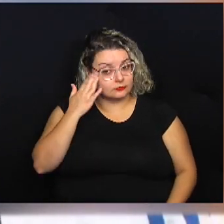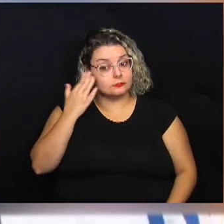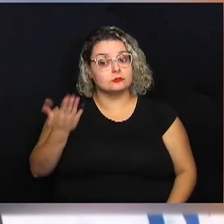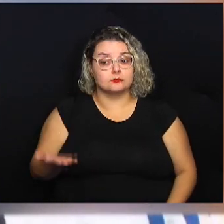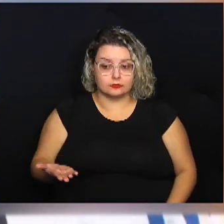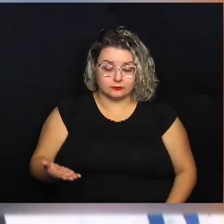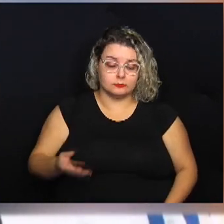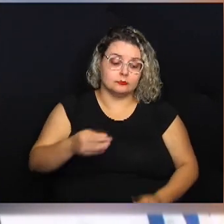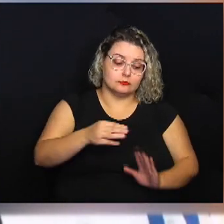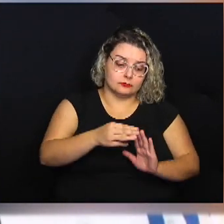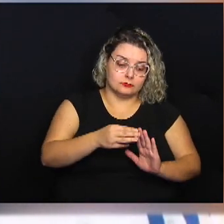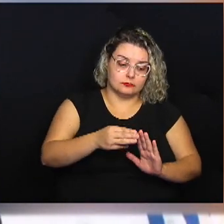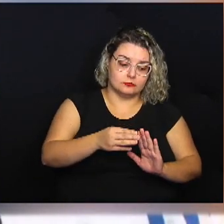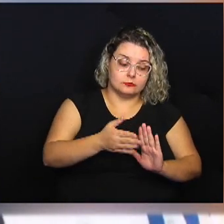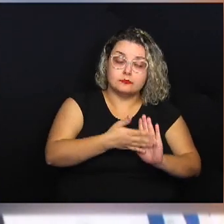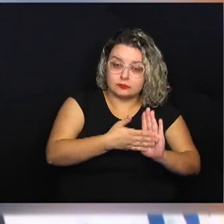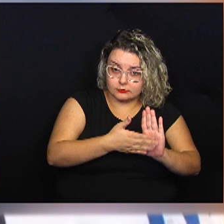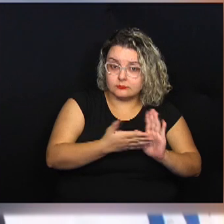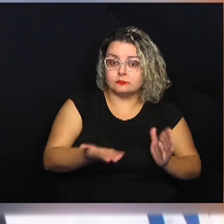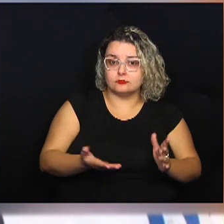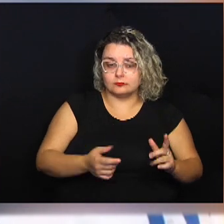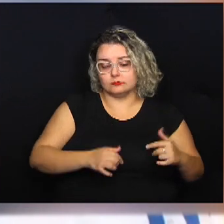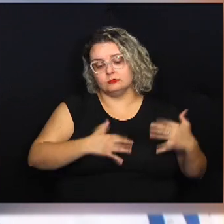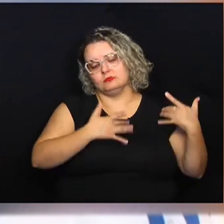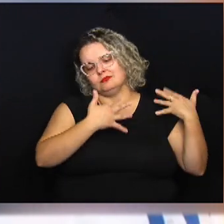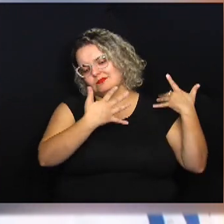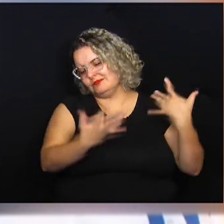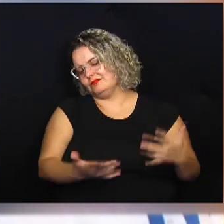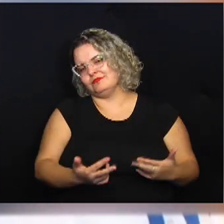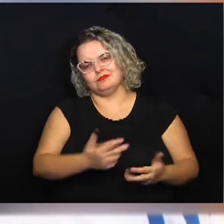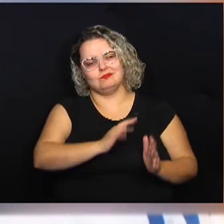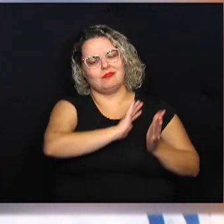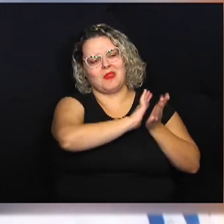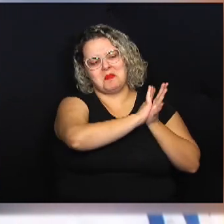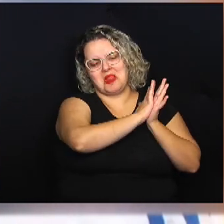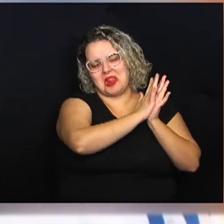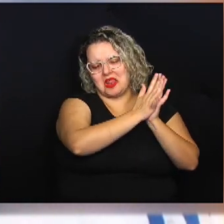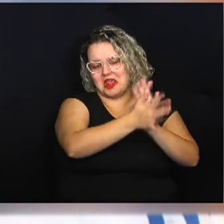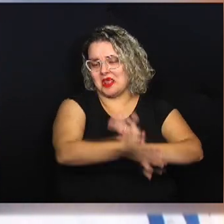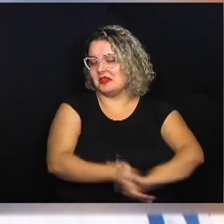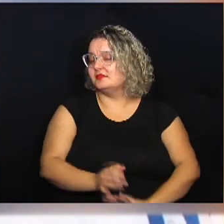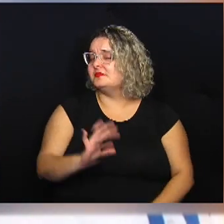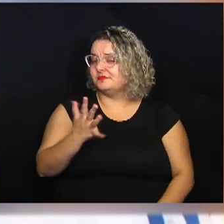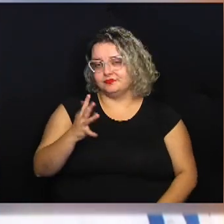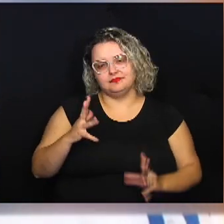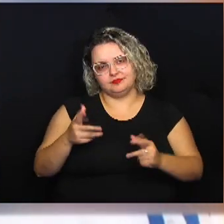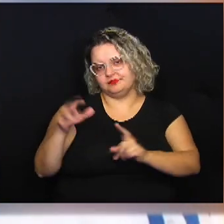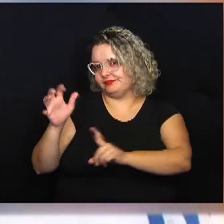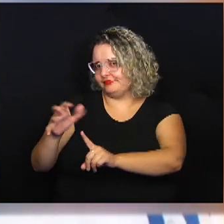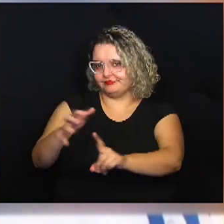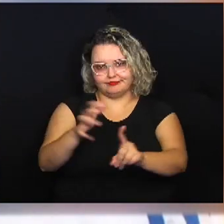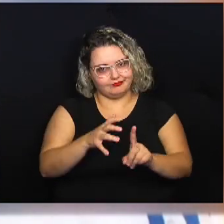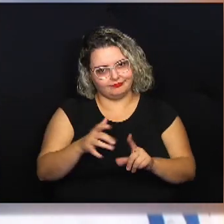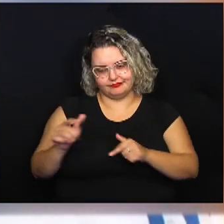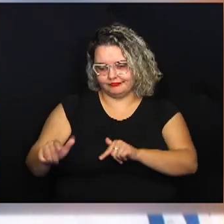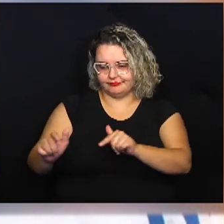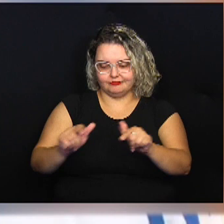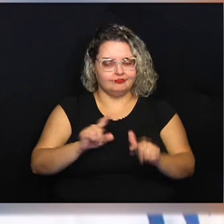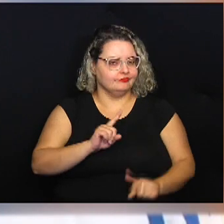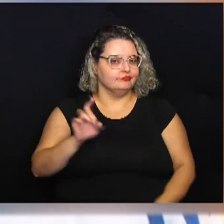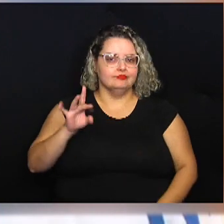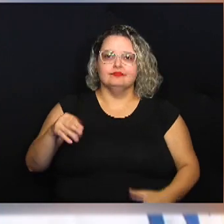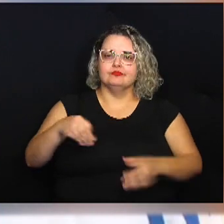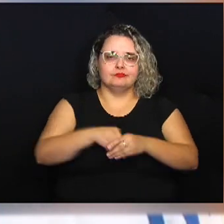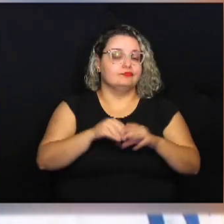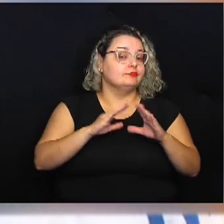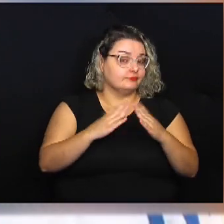possam acompanhar essa avalanche de tragédia, de situações que refletem em todos os ambientes, né? Não só dentro de um lar, dentro de